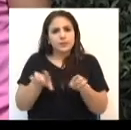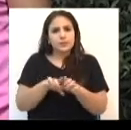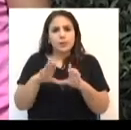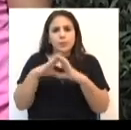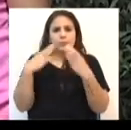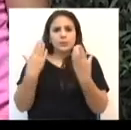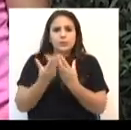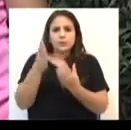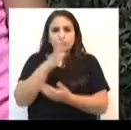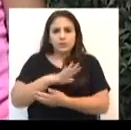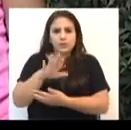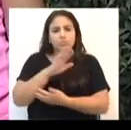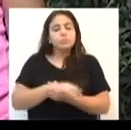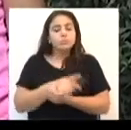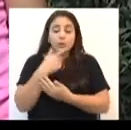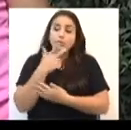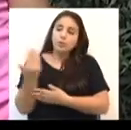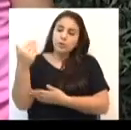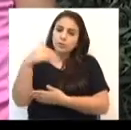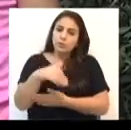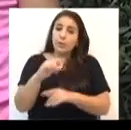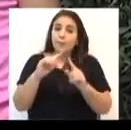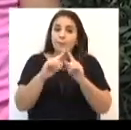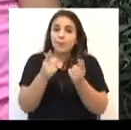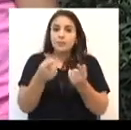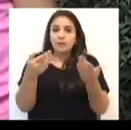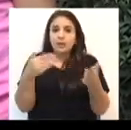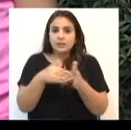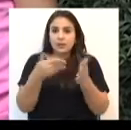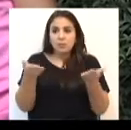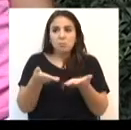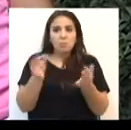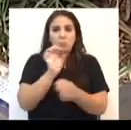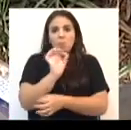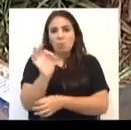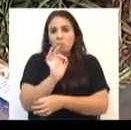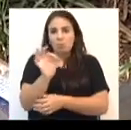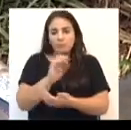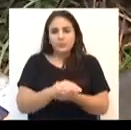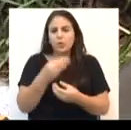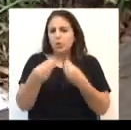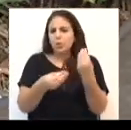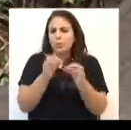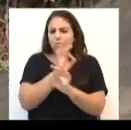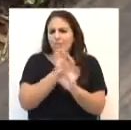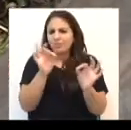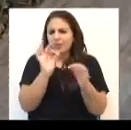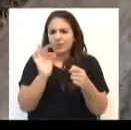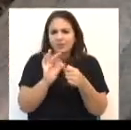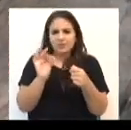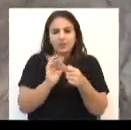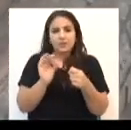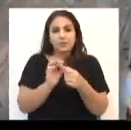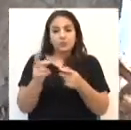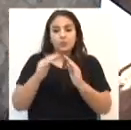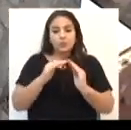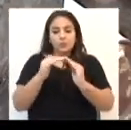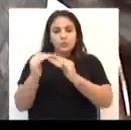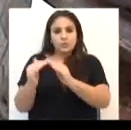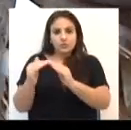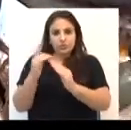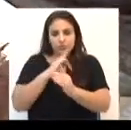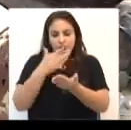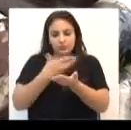inteira. Aí ele disse que vinha, mas até o momento ele não veio. Como nada foi feito, os vizinhos tiveram